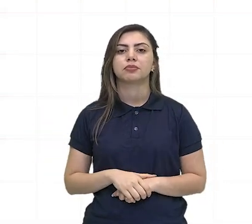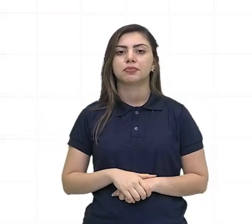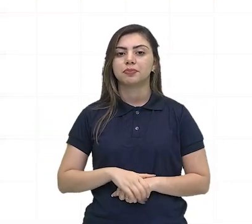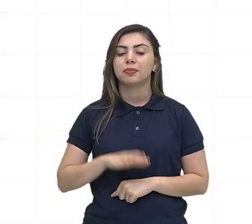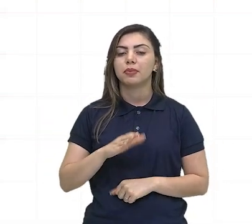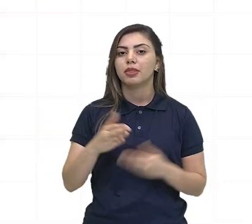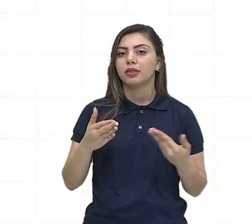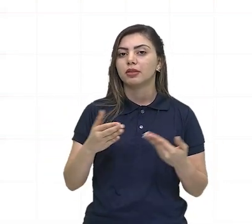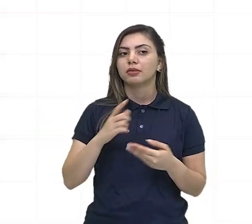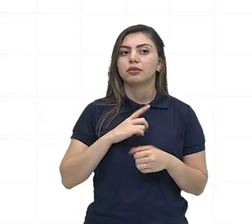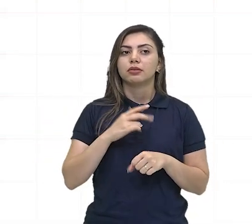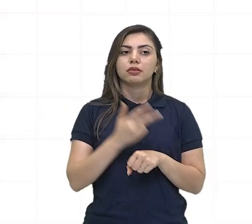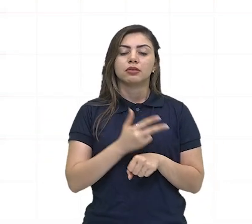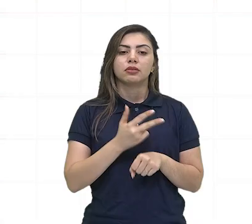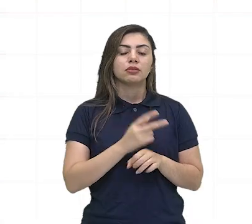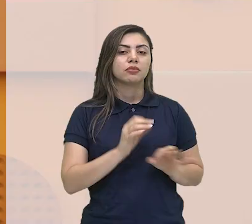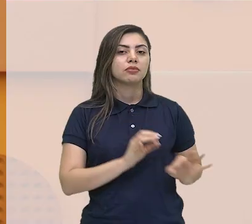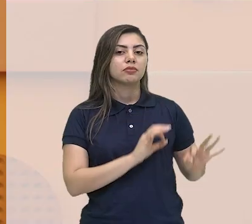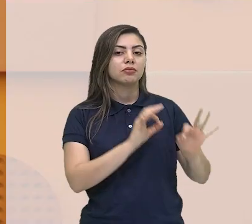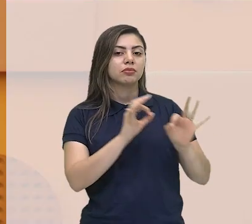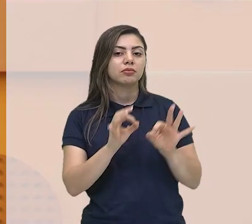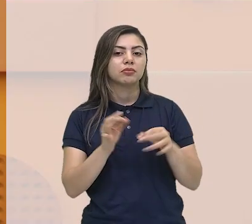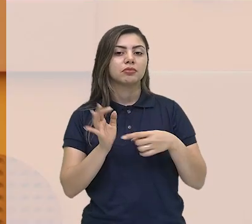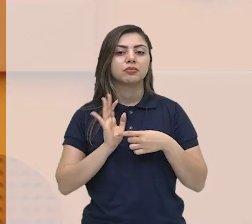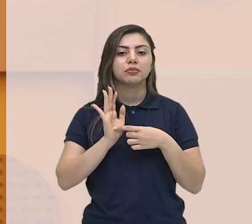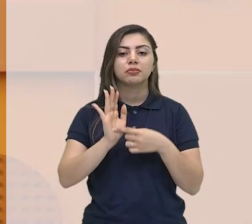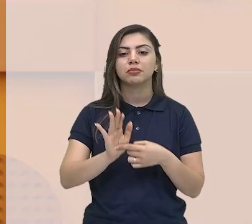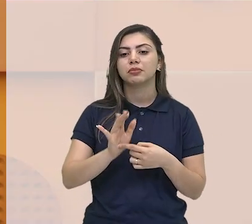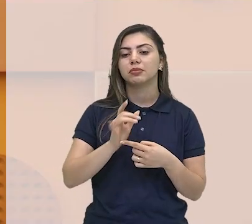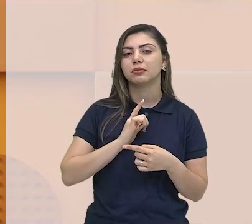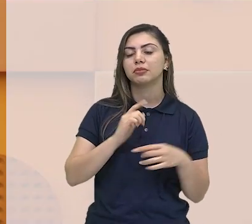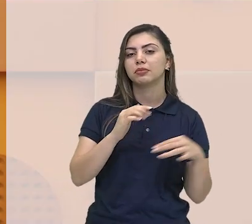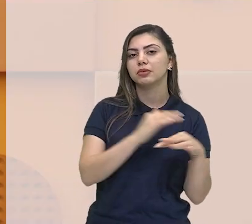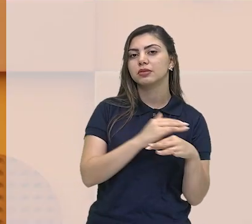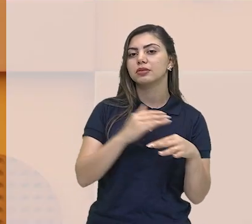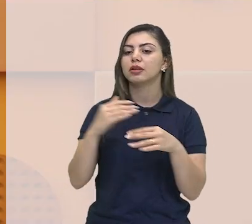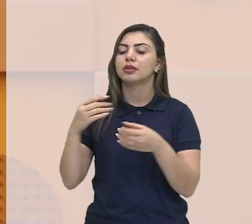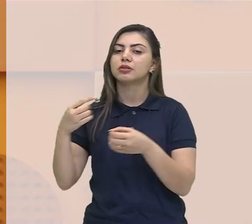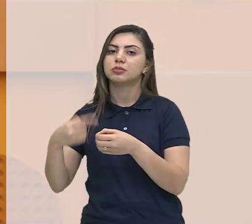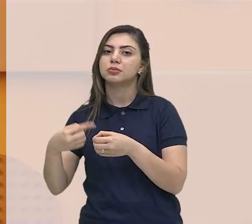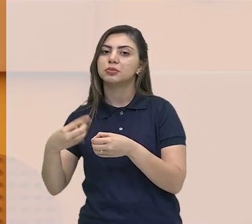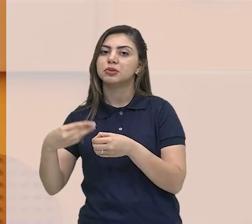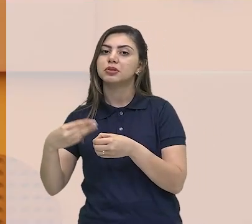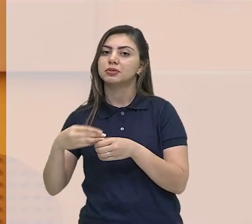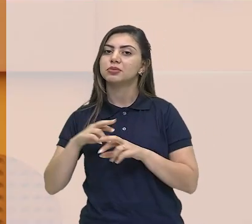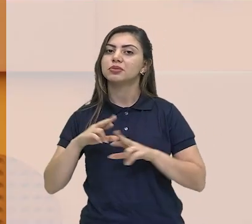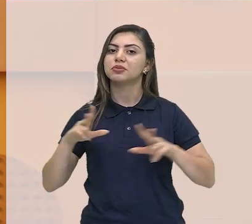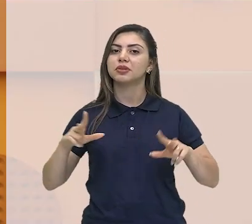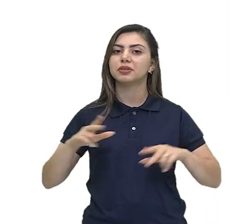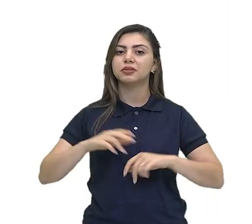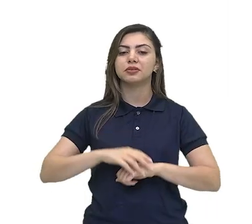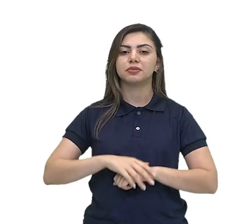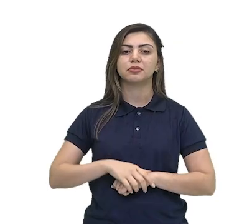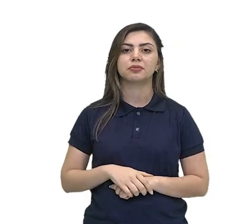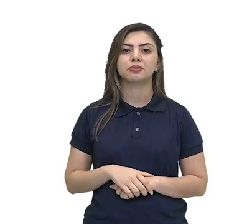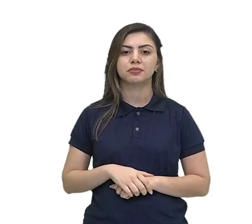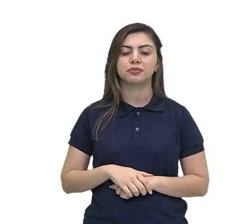Neste próximo vídeo, nós vamos mostrar aí a diferença entre cidade e município. Acompanhem comigo.